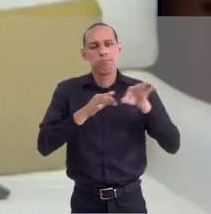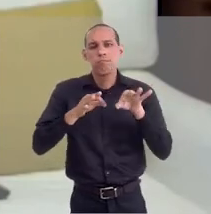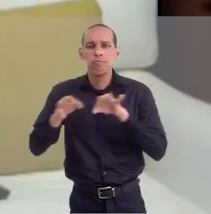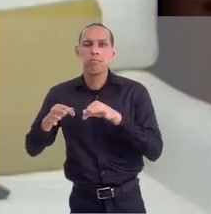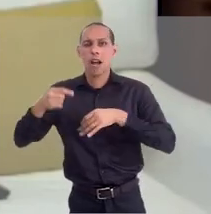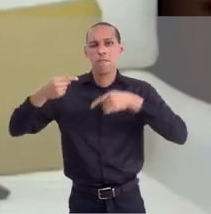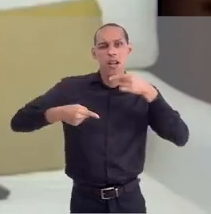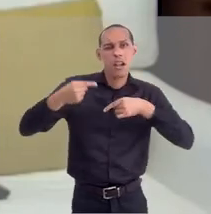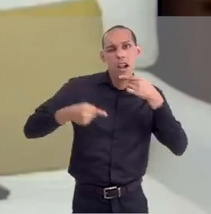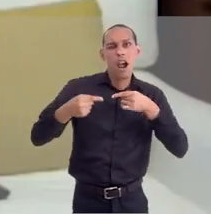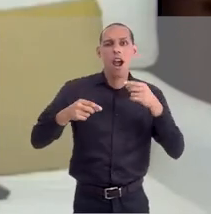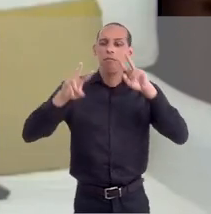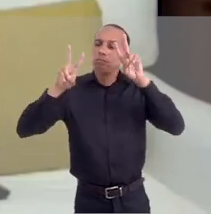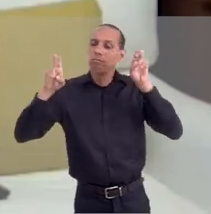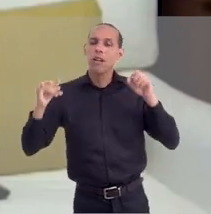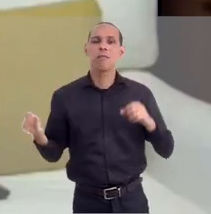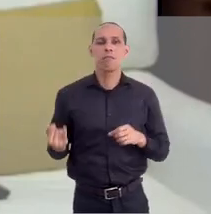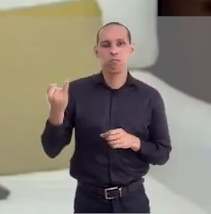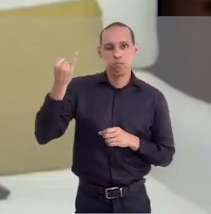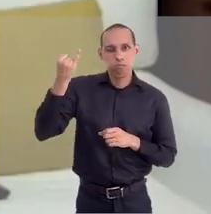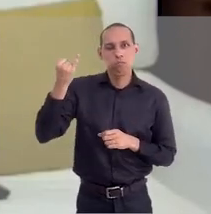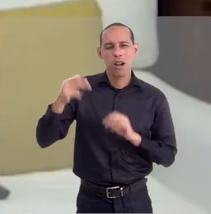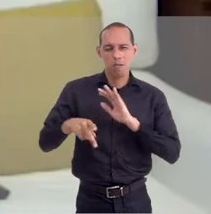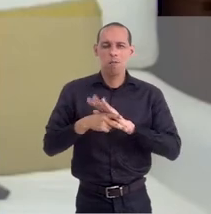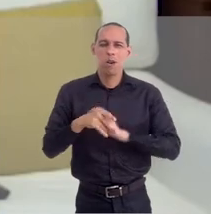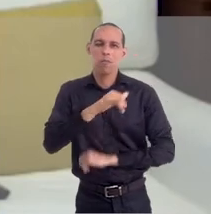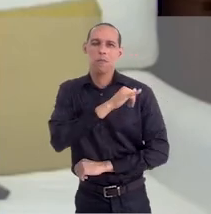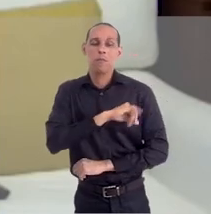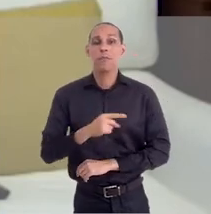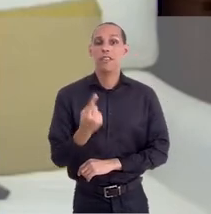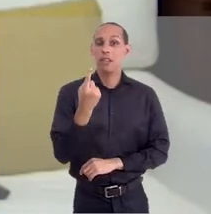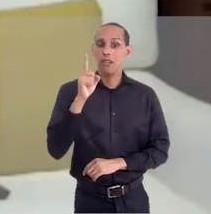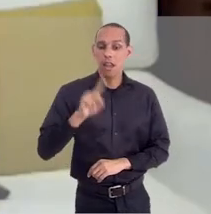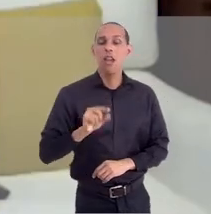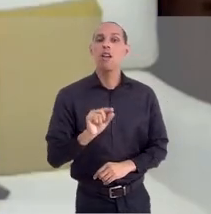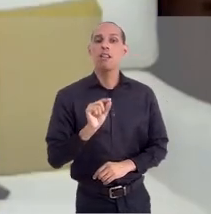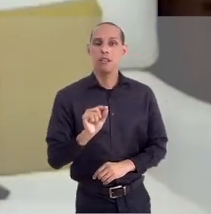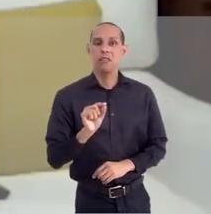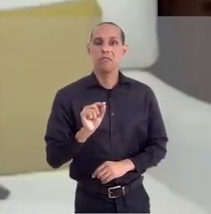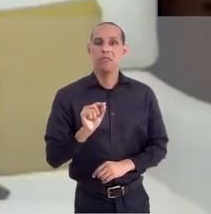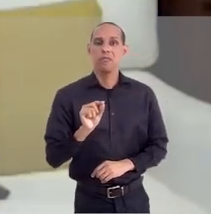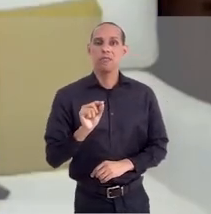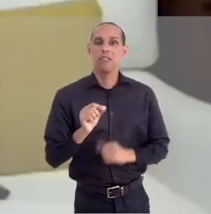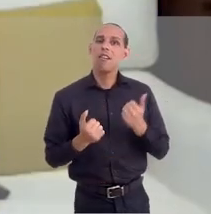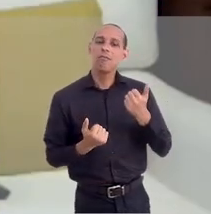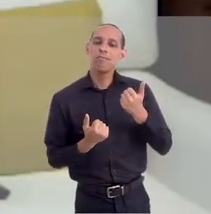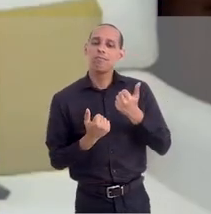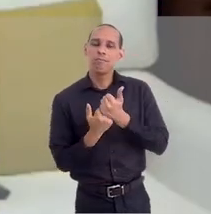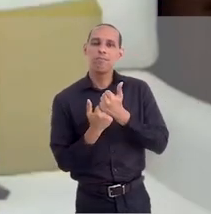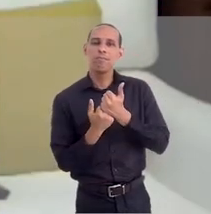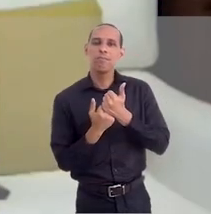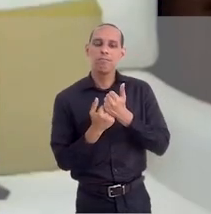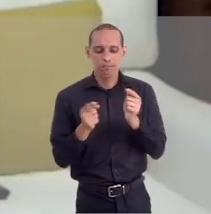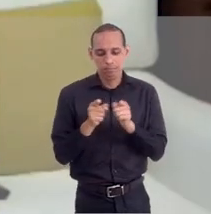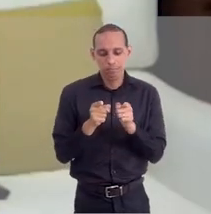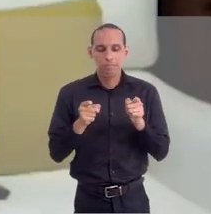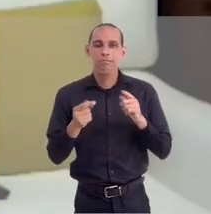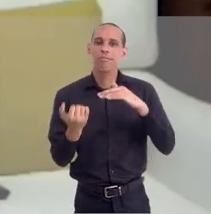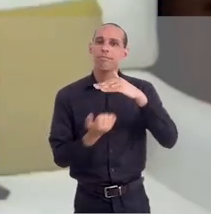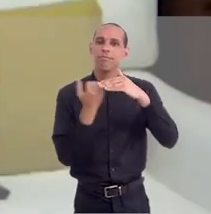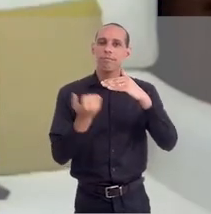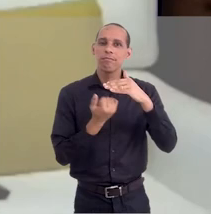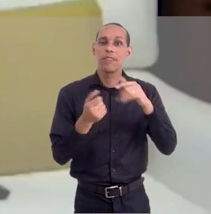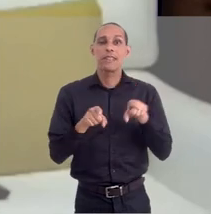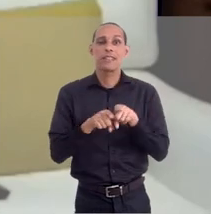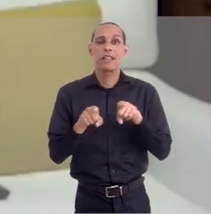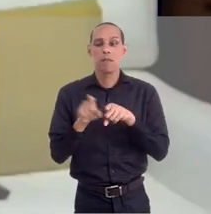debate sobre temas relevantes para o desenvolvimento regional do Rio de Janeiro. E um deles, certamente, é o apoio às micro e pequenas empresas, no que